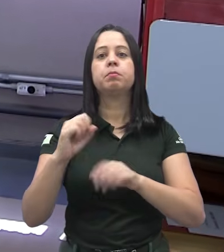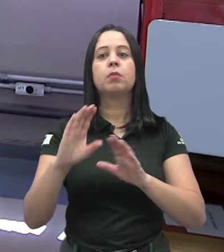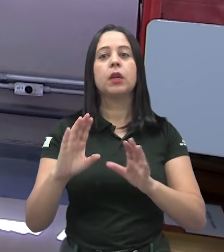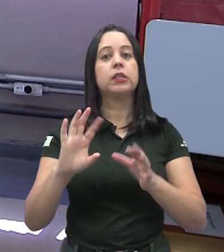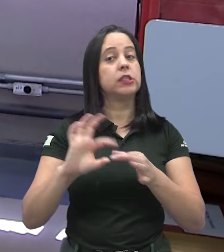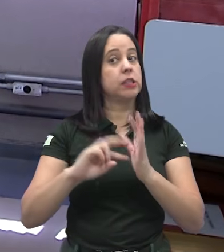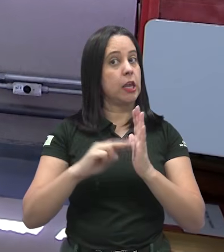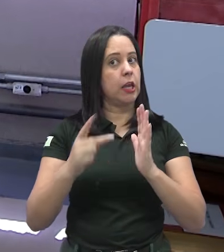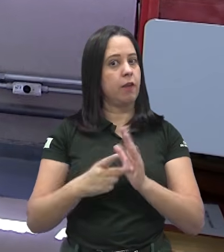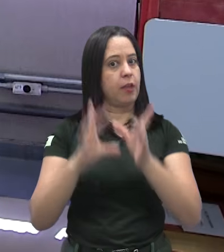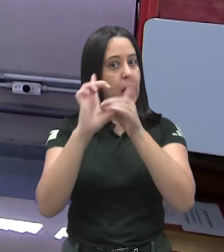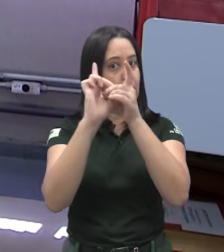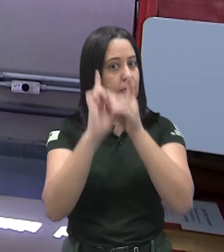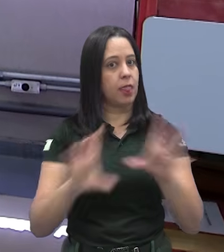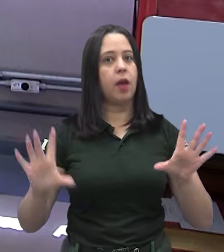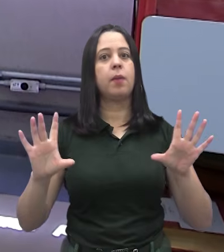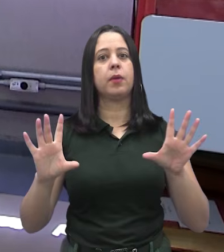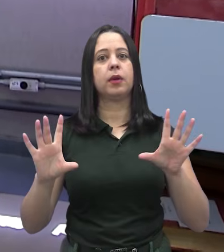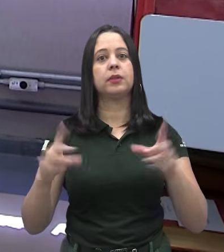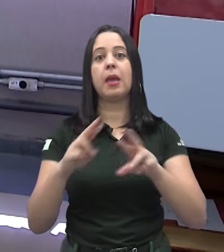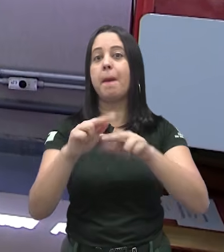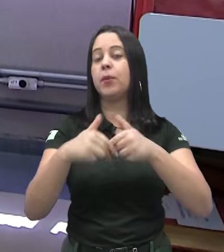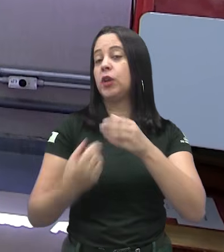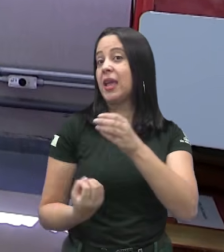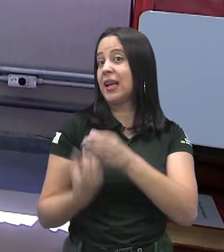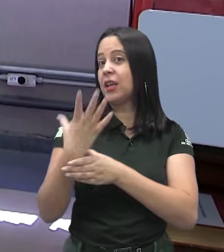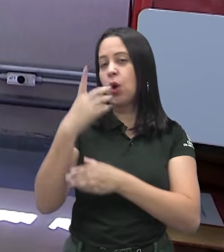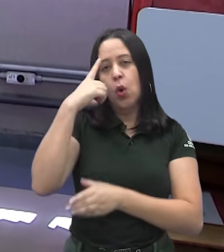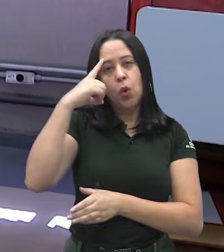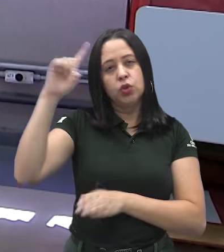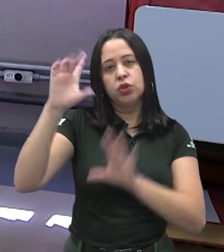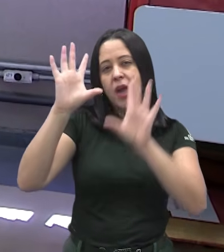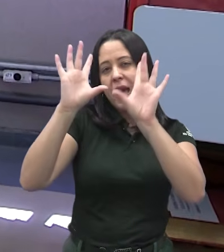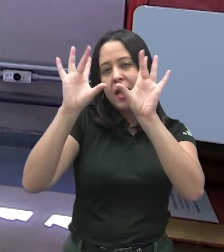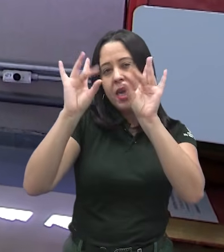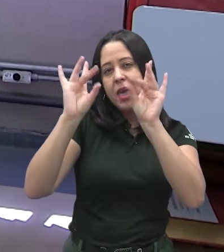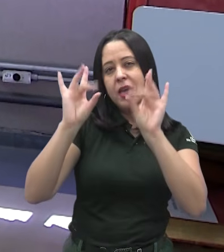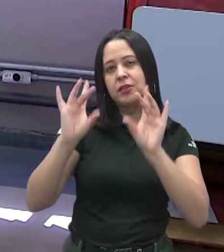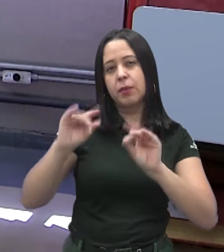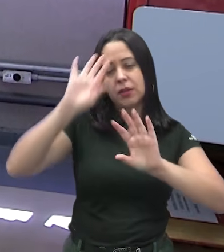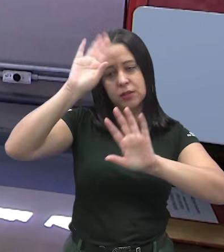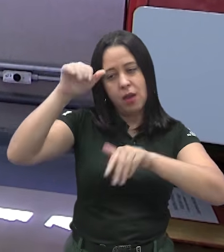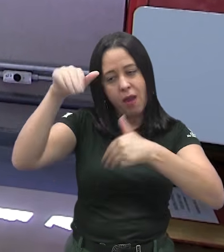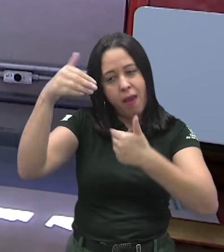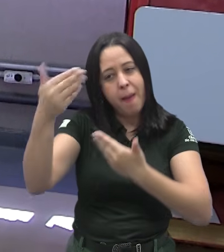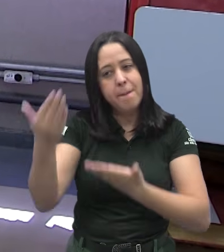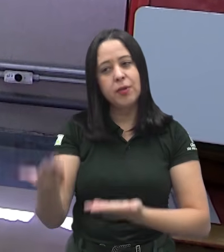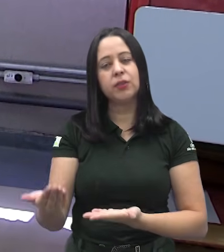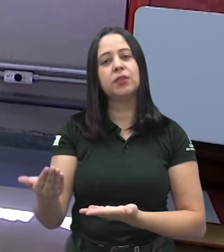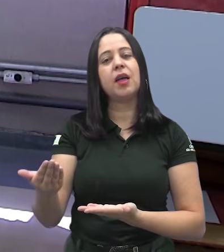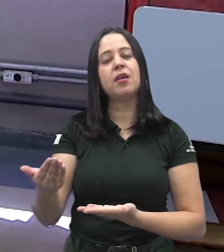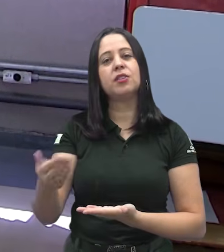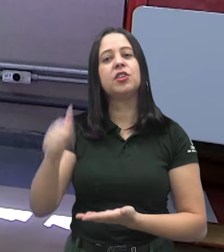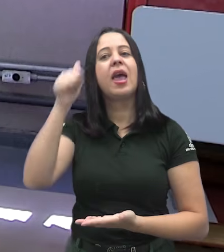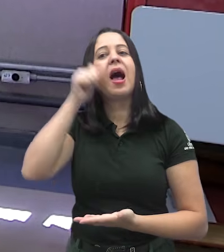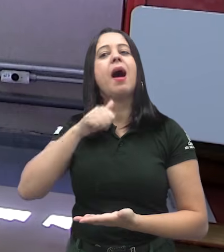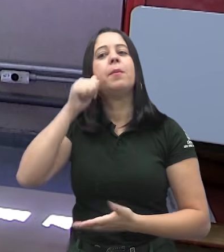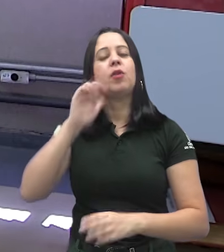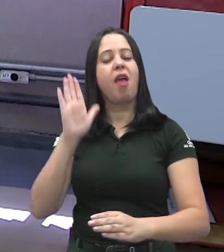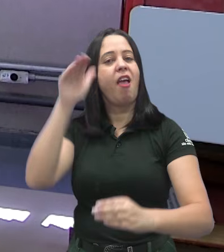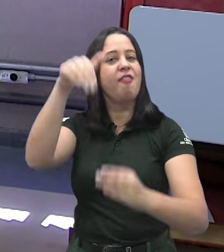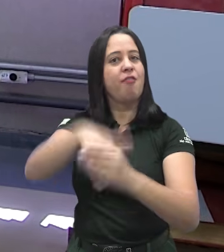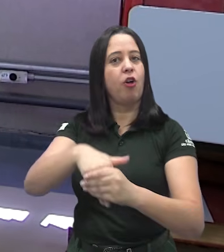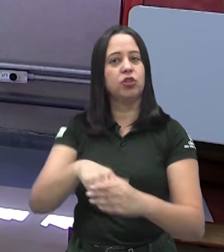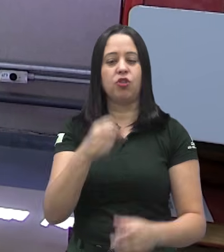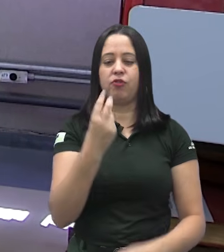marco na história da democratização do nosso país, foi criada uma data comemorativa em homenagem à presença das mulheres